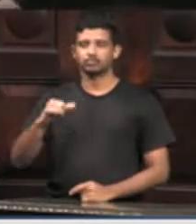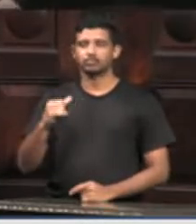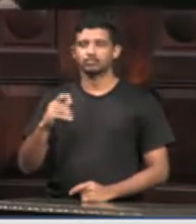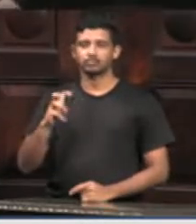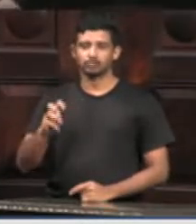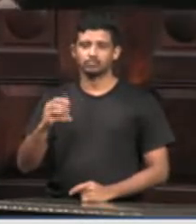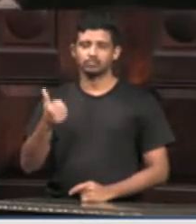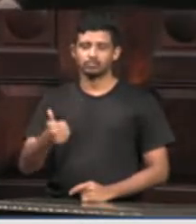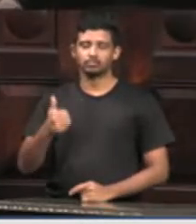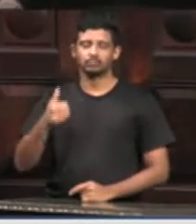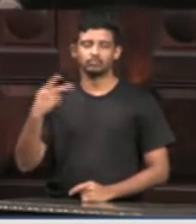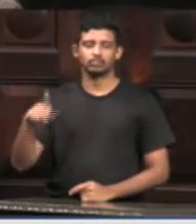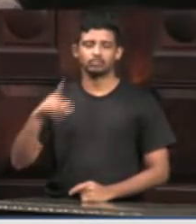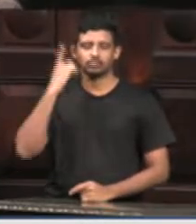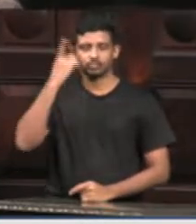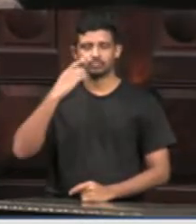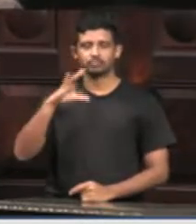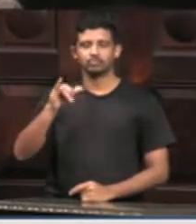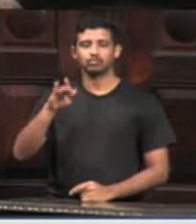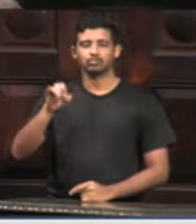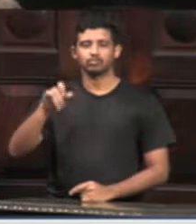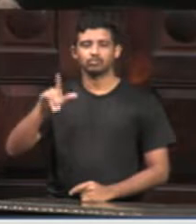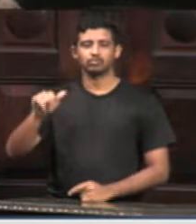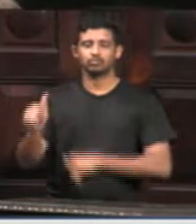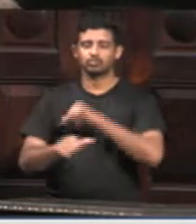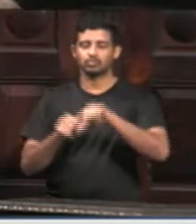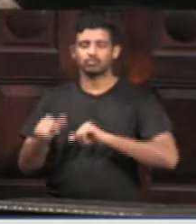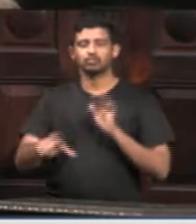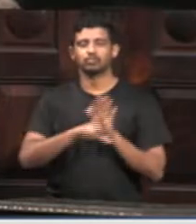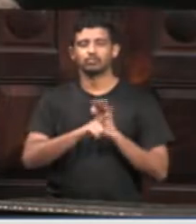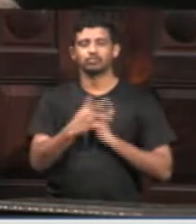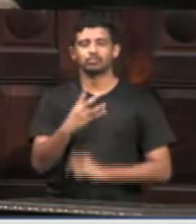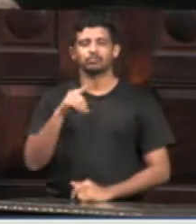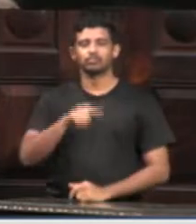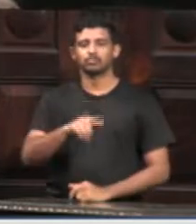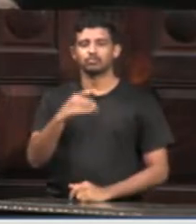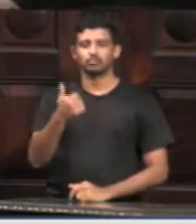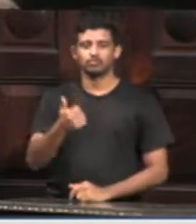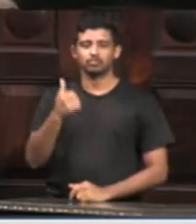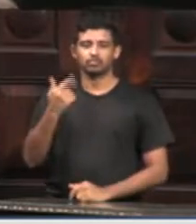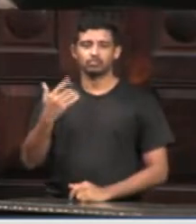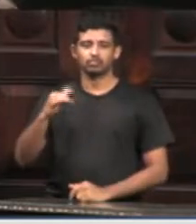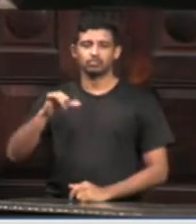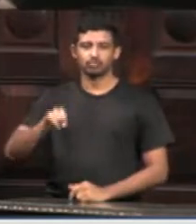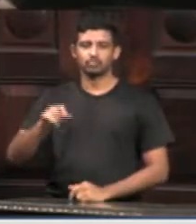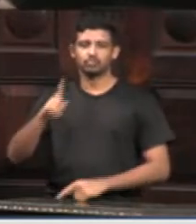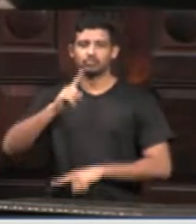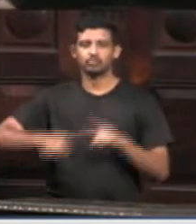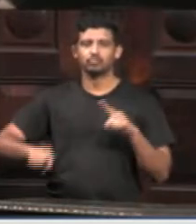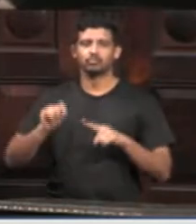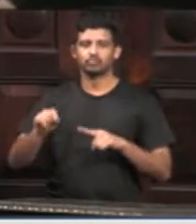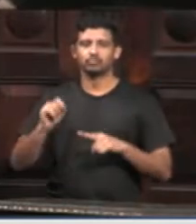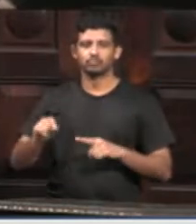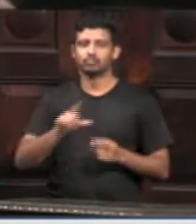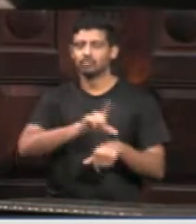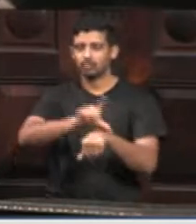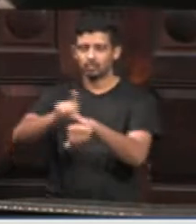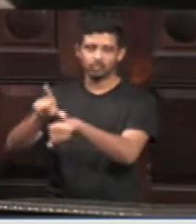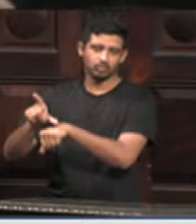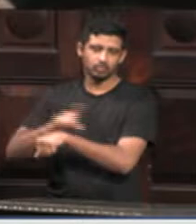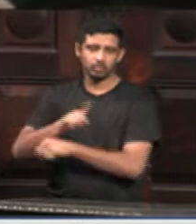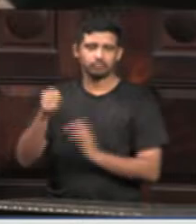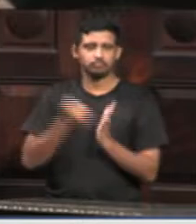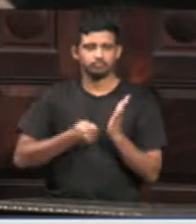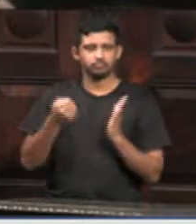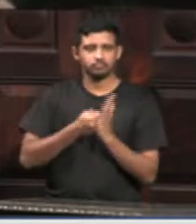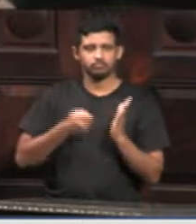Cidinha Campos, que altera a lei 4.396, de 16 de setembro de 2004, que proíbe os estabelecimentos comerciais de exigir a comprovação